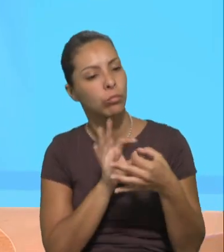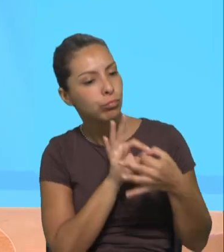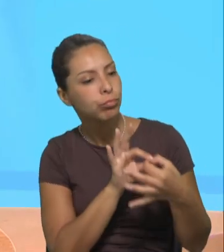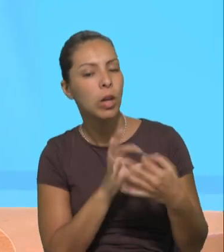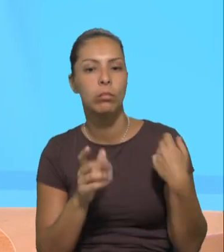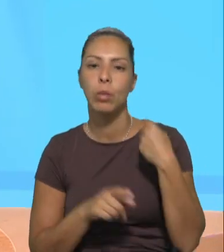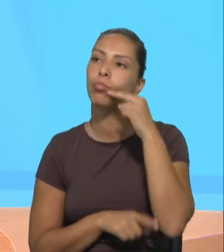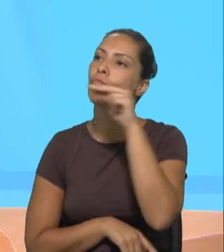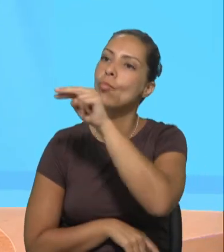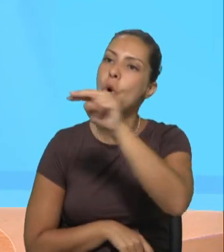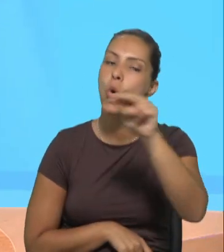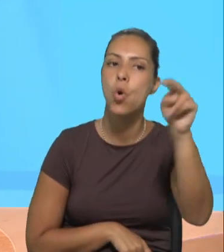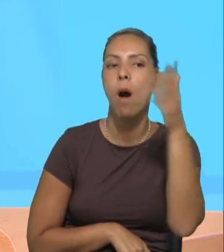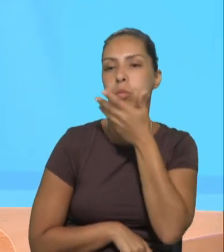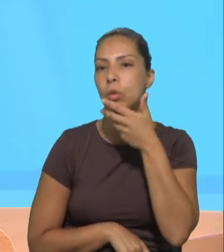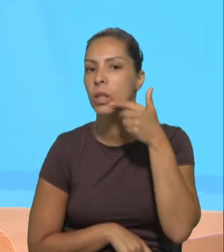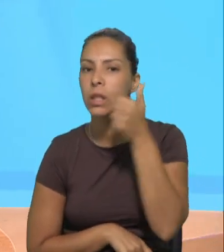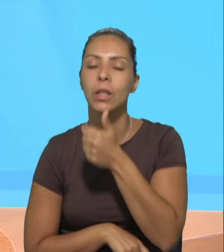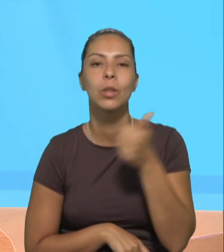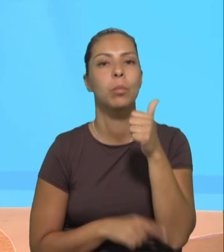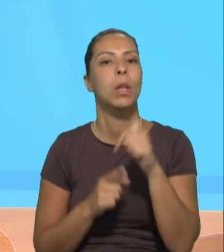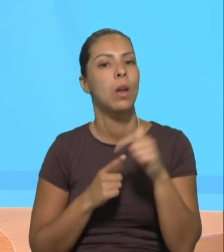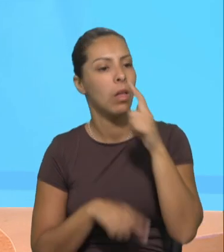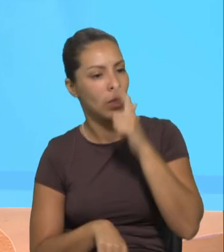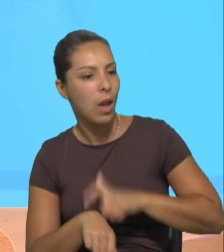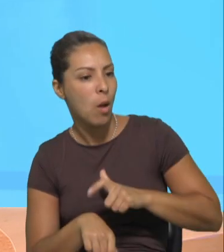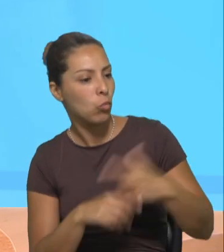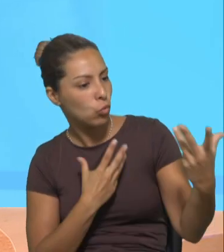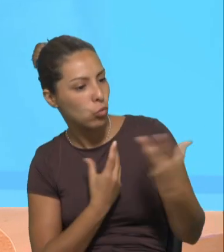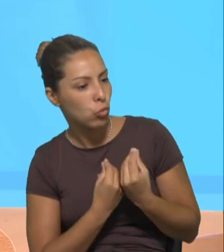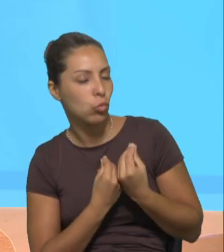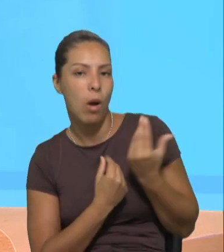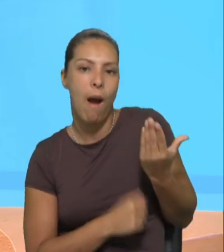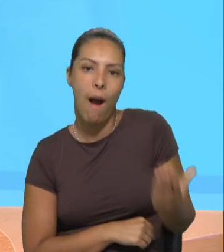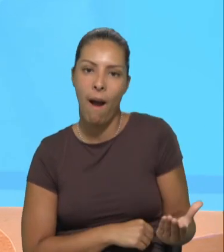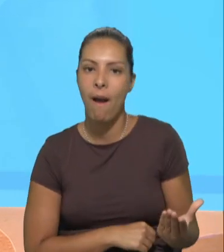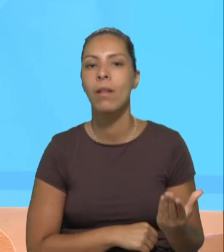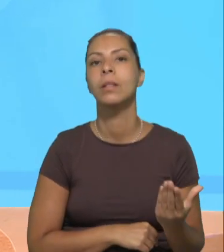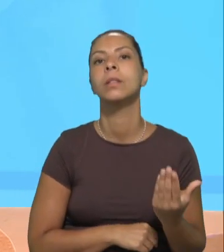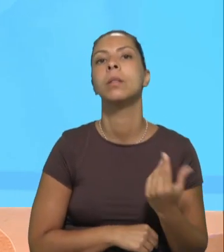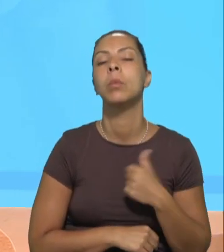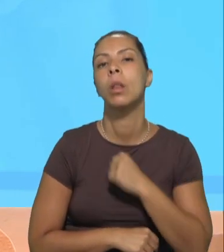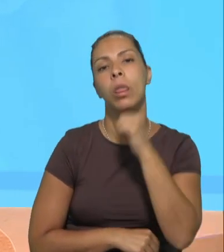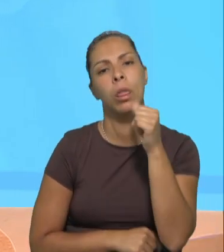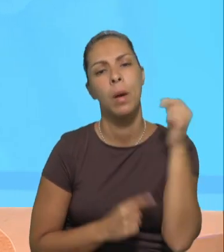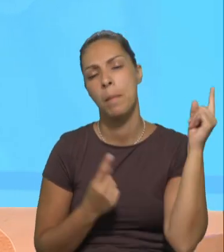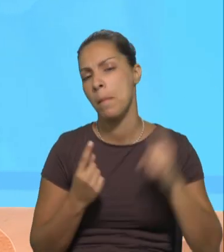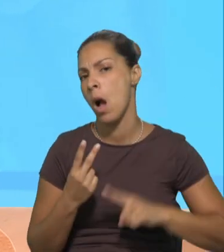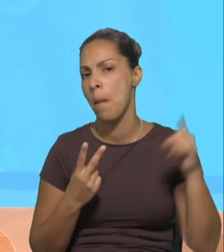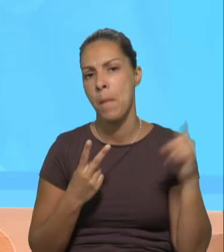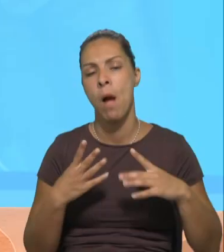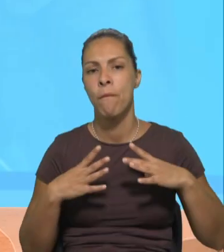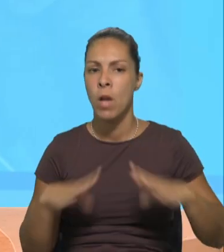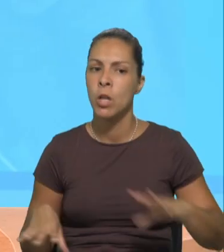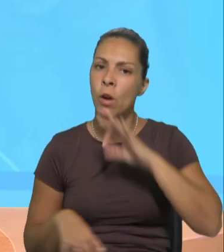saborear os sítios por onde estamos e com quem estamos. Porque essa é também... Fizemos muitas férias em família, mas aqui e acolá, e